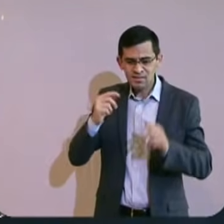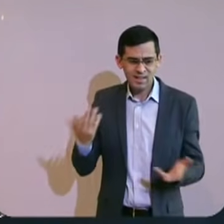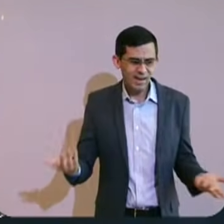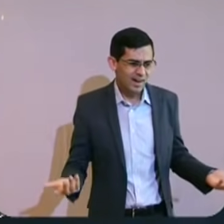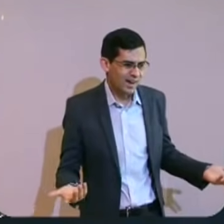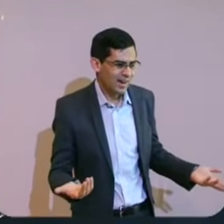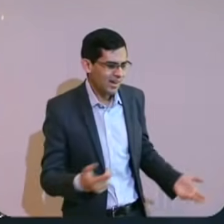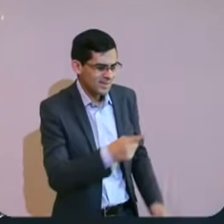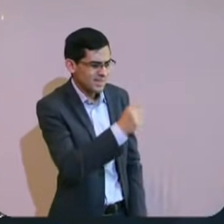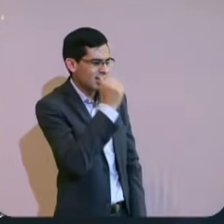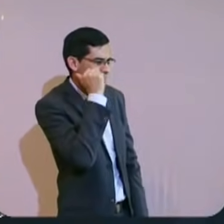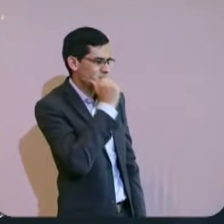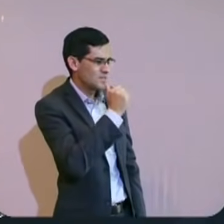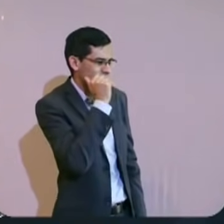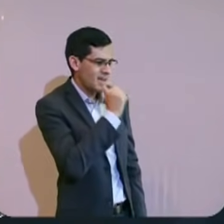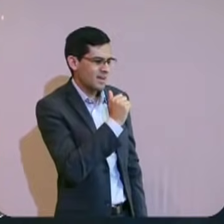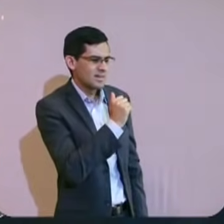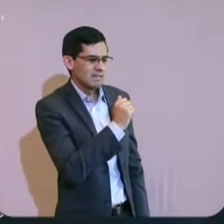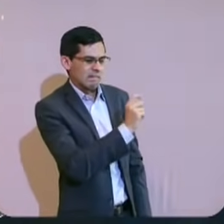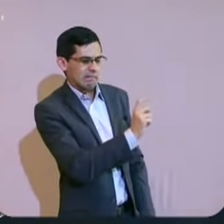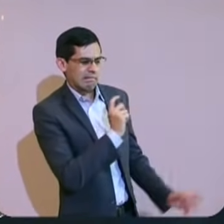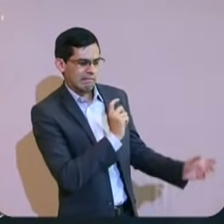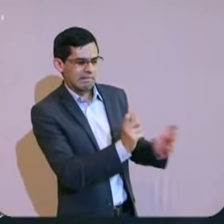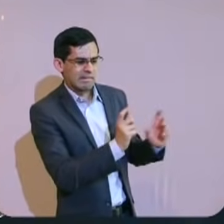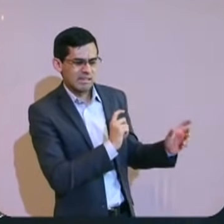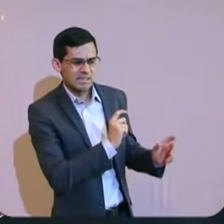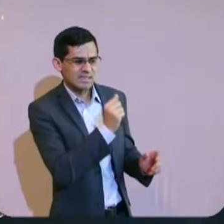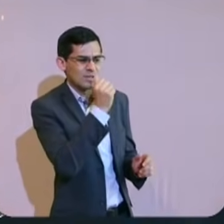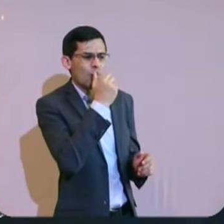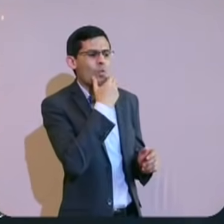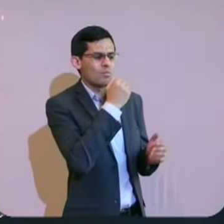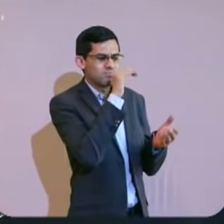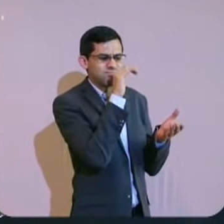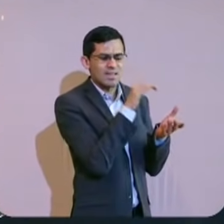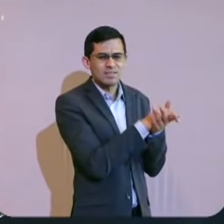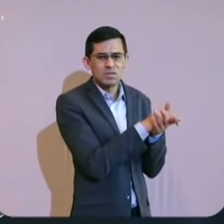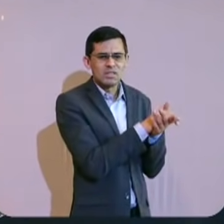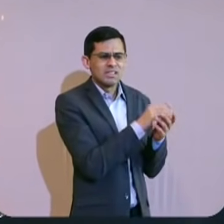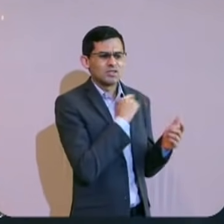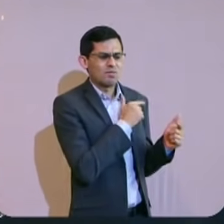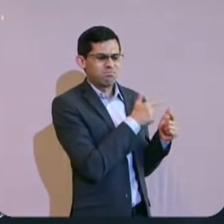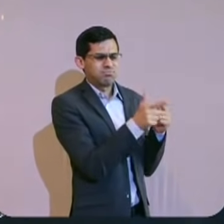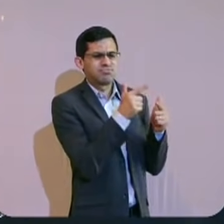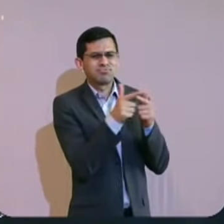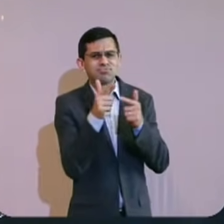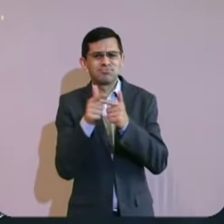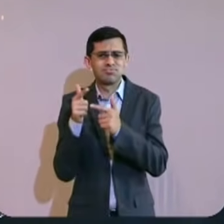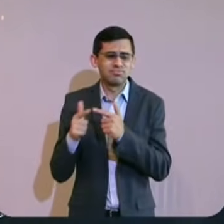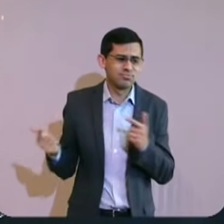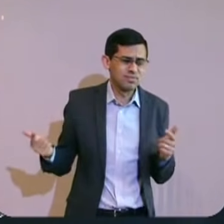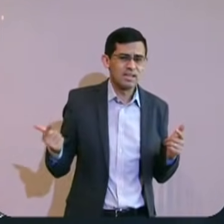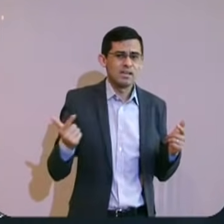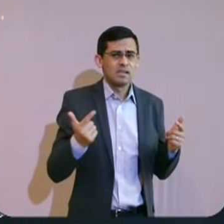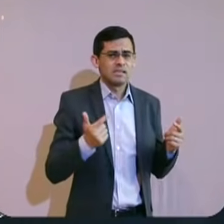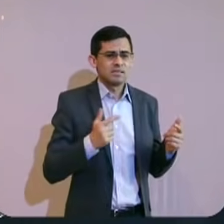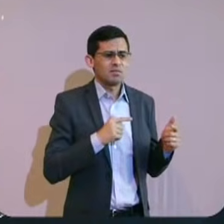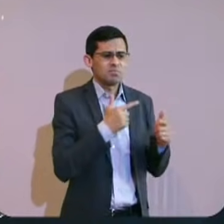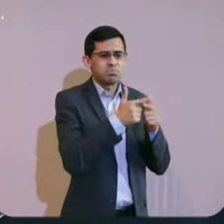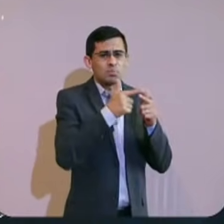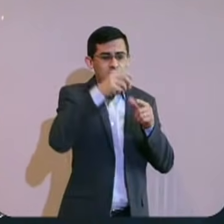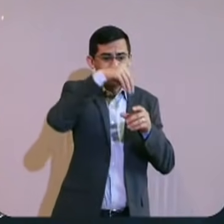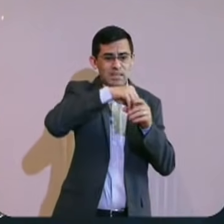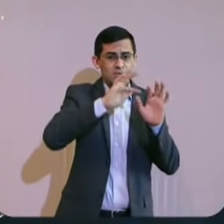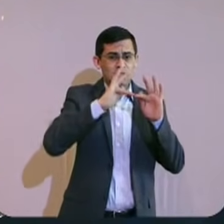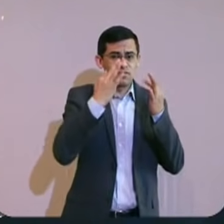a dizer: ah, essa mulher cuxita com quem esse homem se casou só está criando problemas e tal. Isso gerou um problema